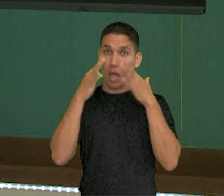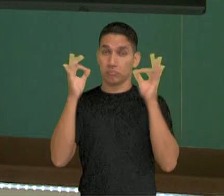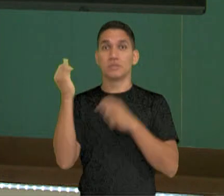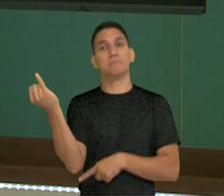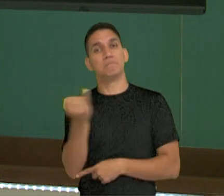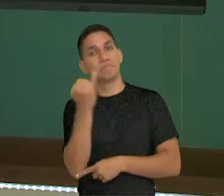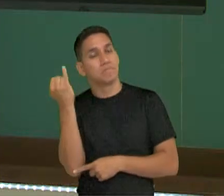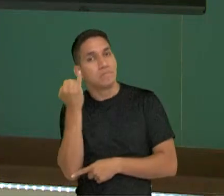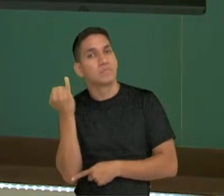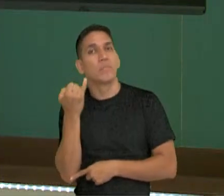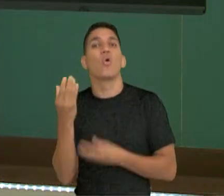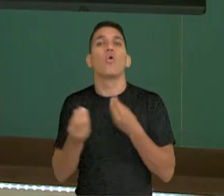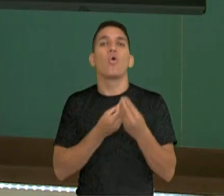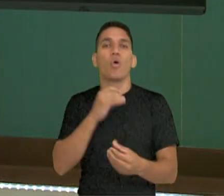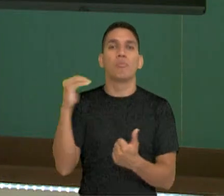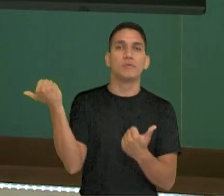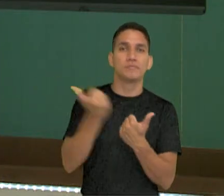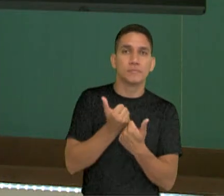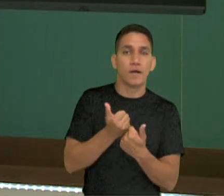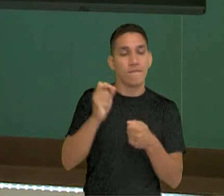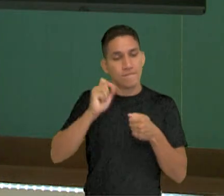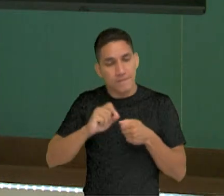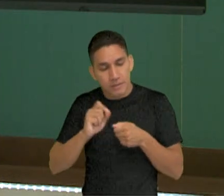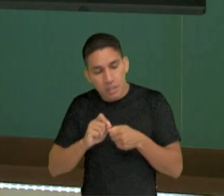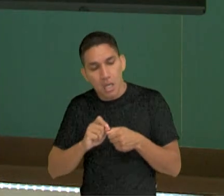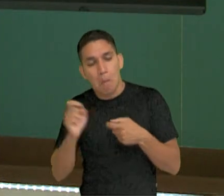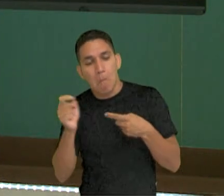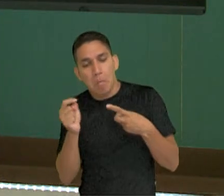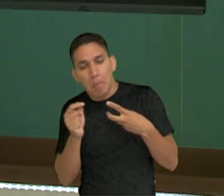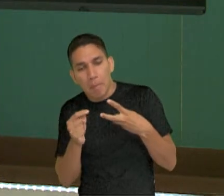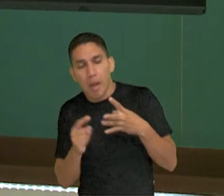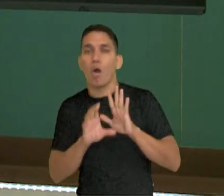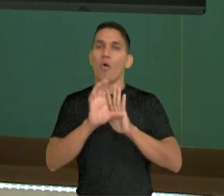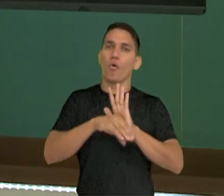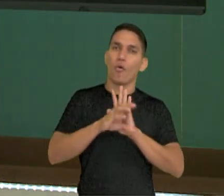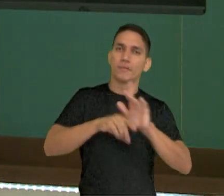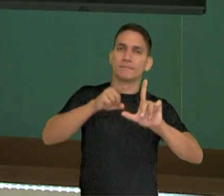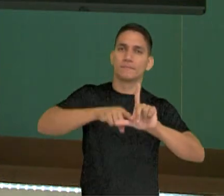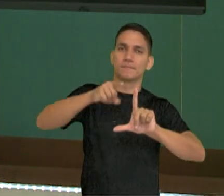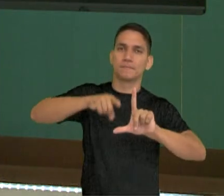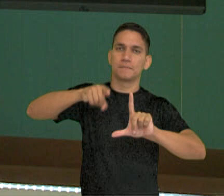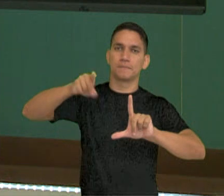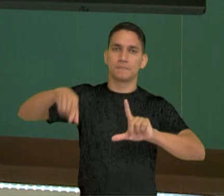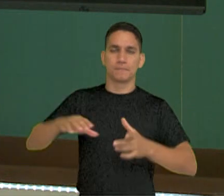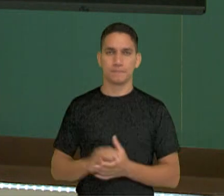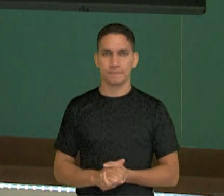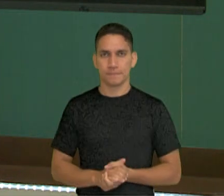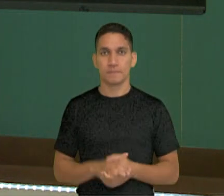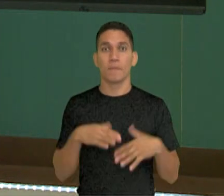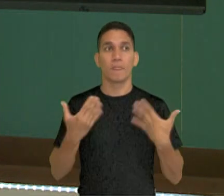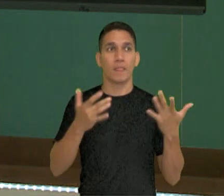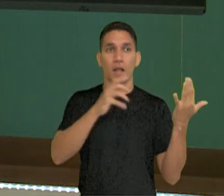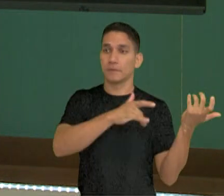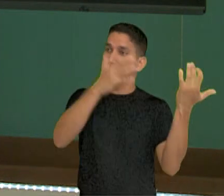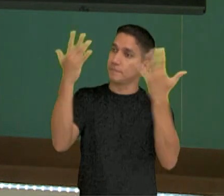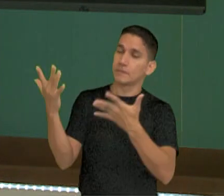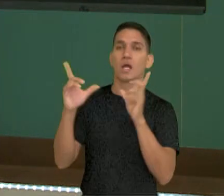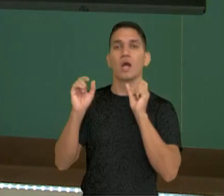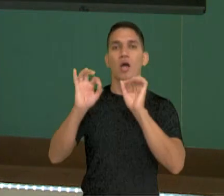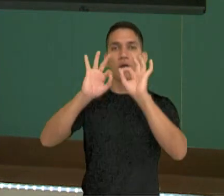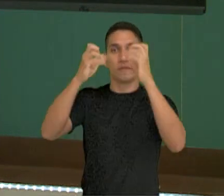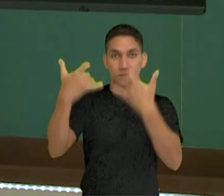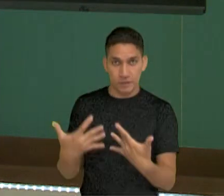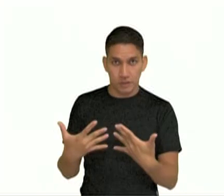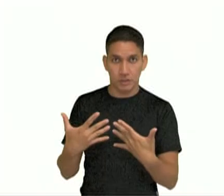importante de aplicação que a gente pode fazer dos conceitos estatísticos. Então, neste vídeo, a gente viu que,